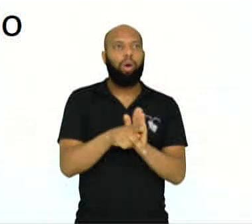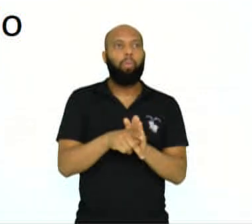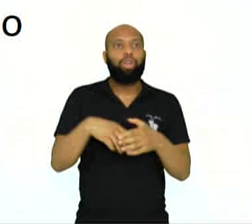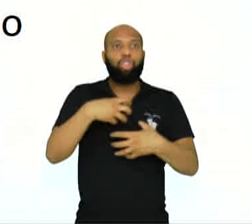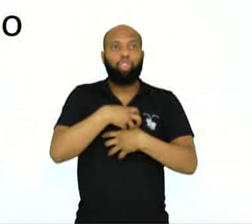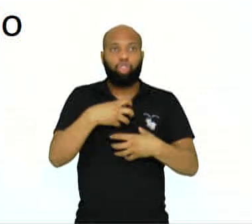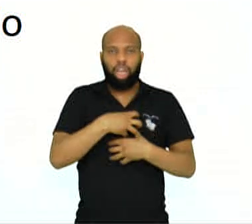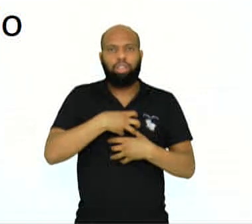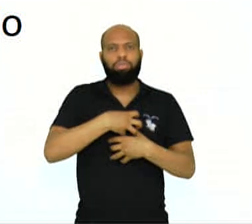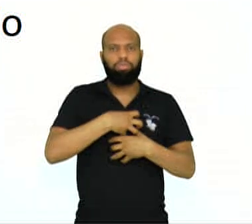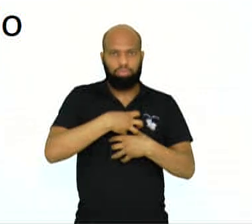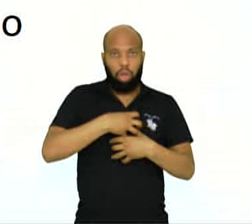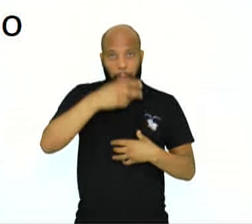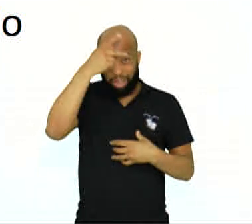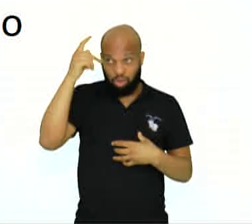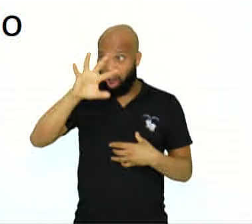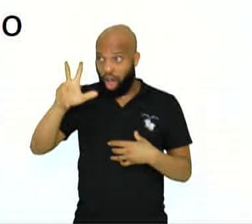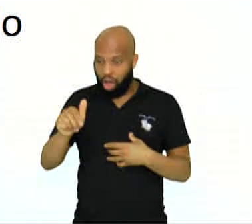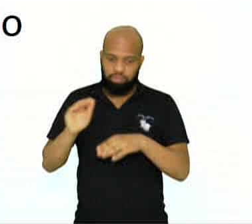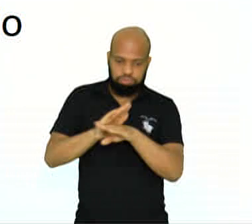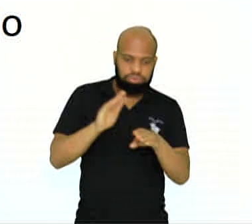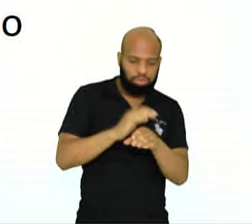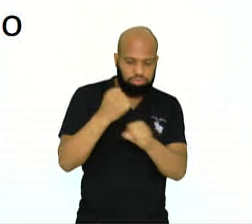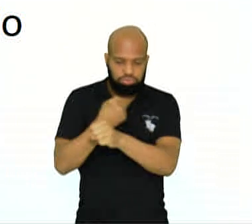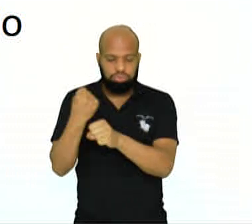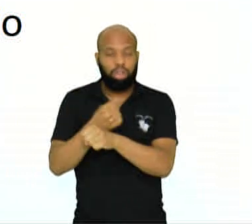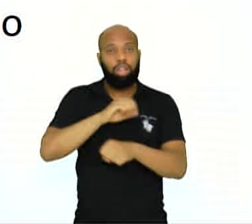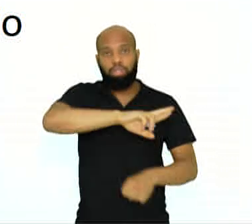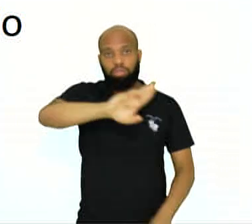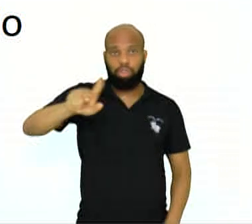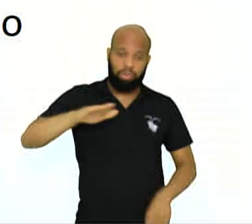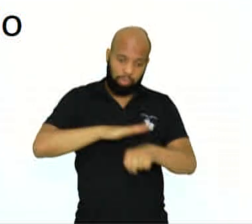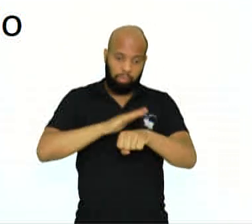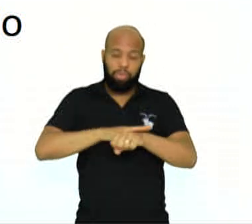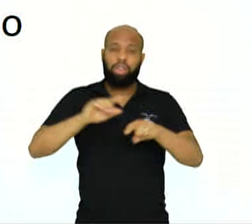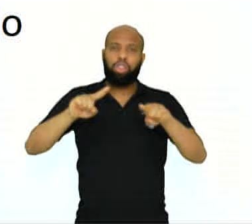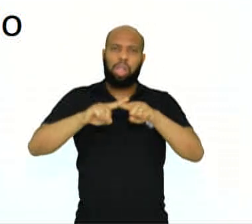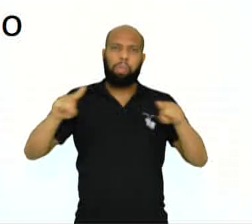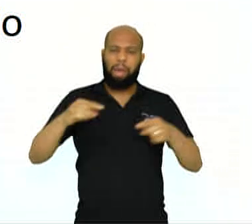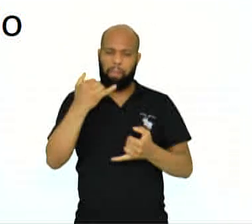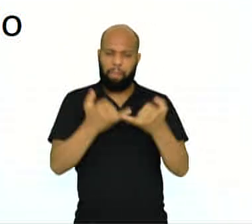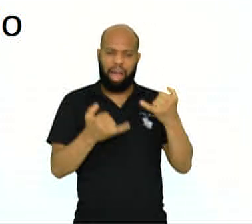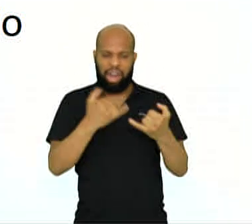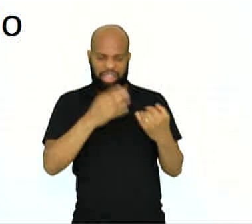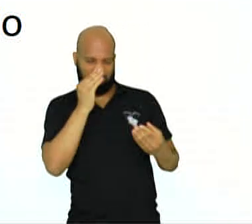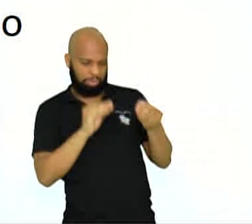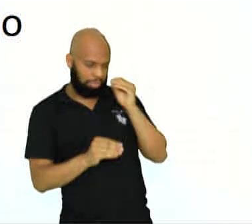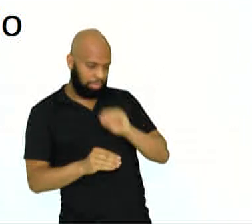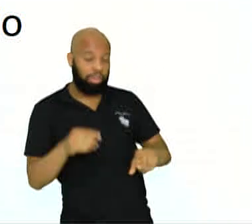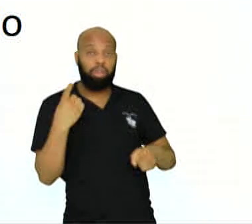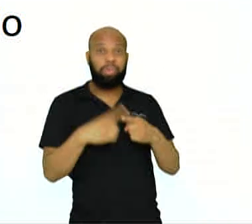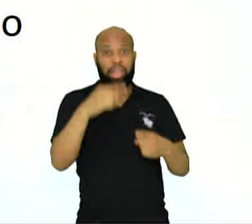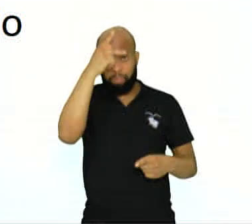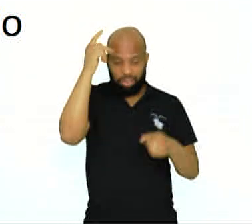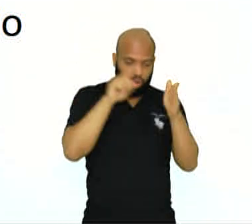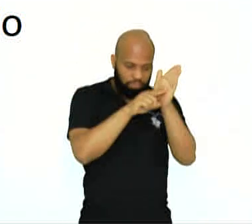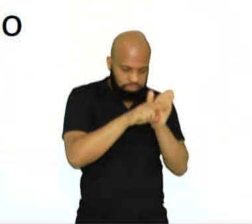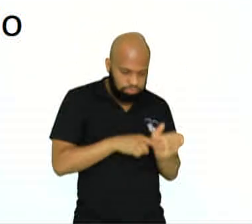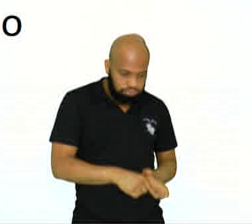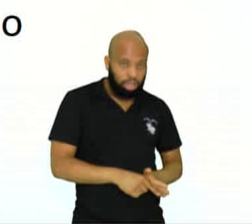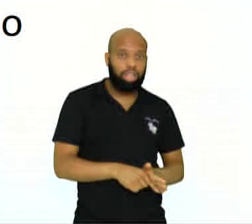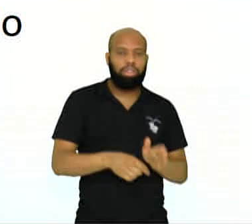momentos, Só que a gente vai ver que isso foi desconsiderado. As pessoas, os historiadores